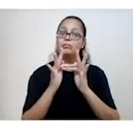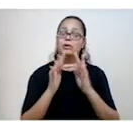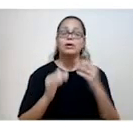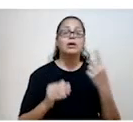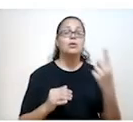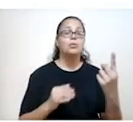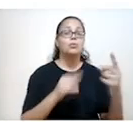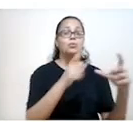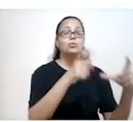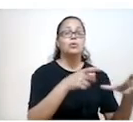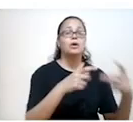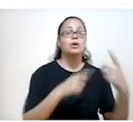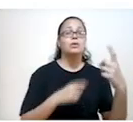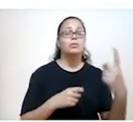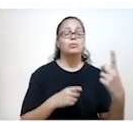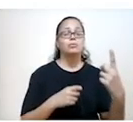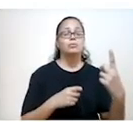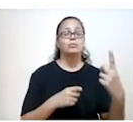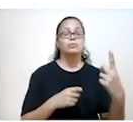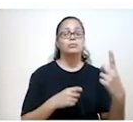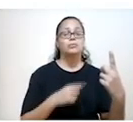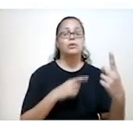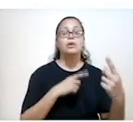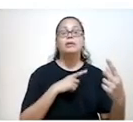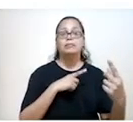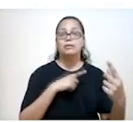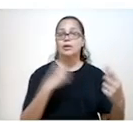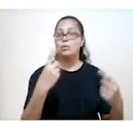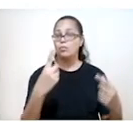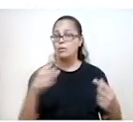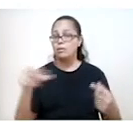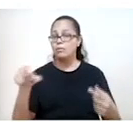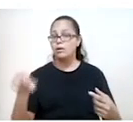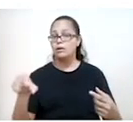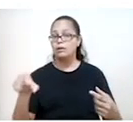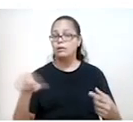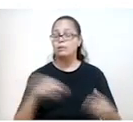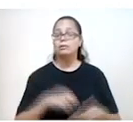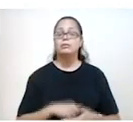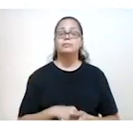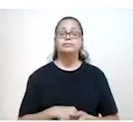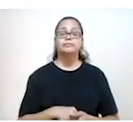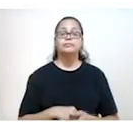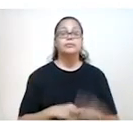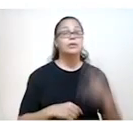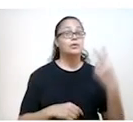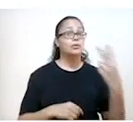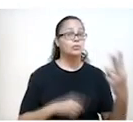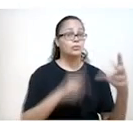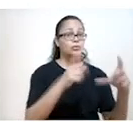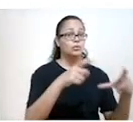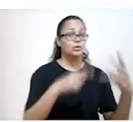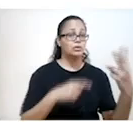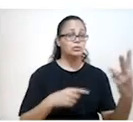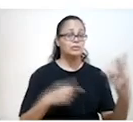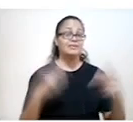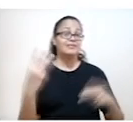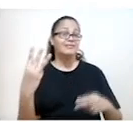1. Posição 1 tem uma bolinha. Então, total de elementos 1. Posição 2 tem 3